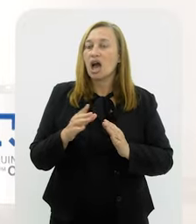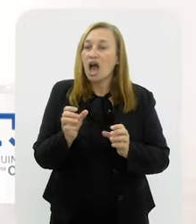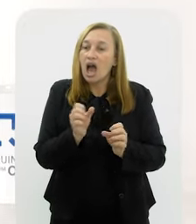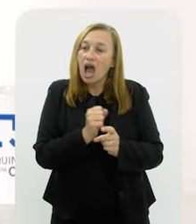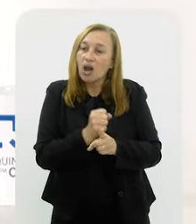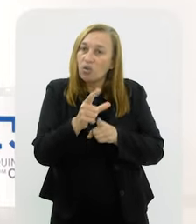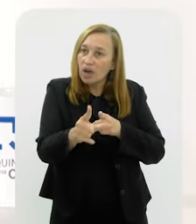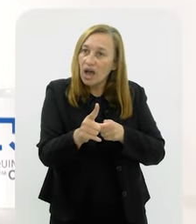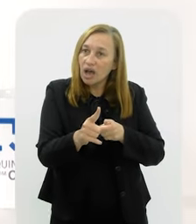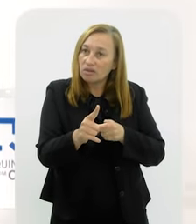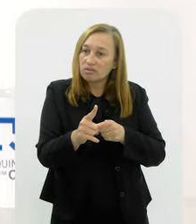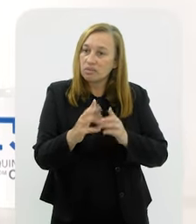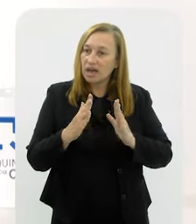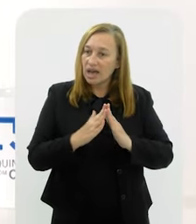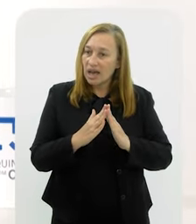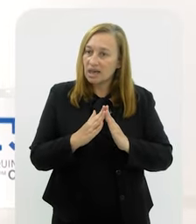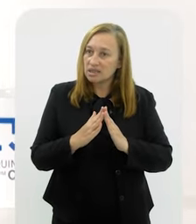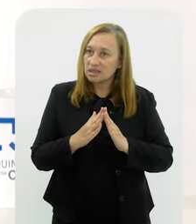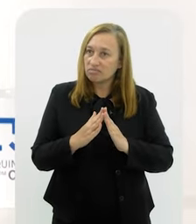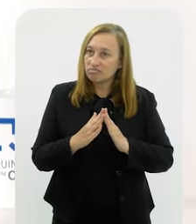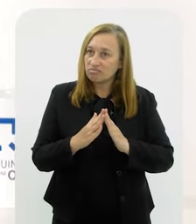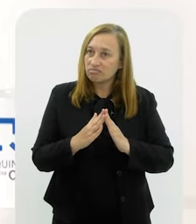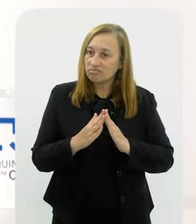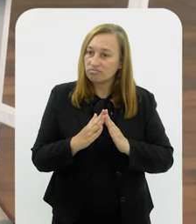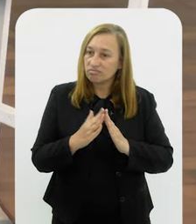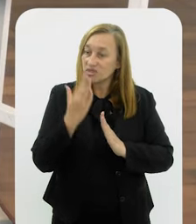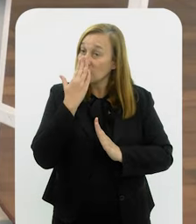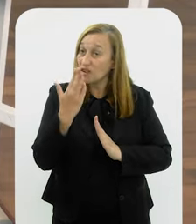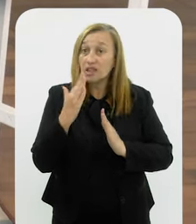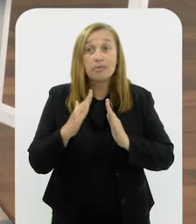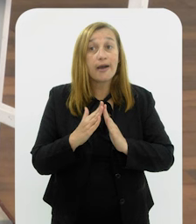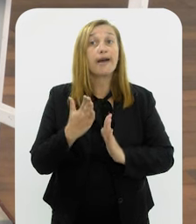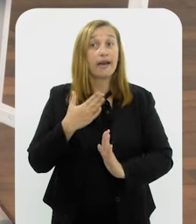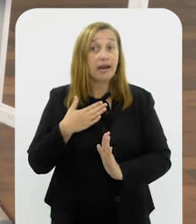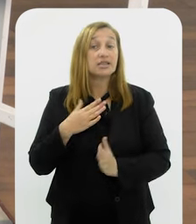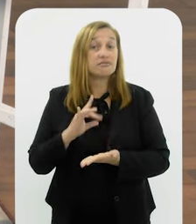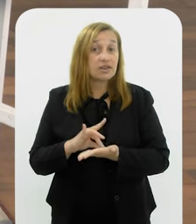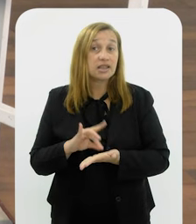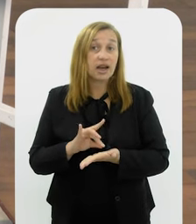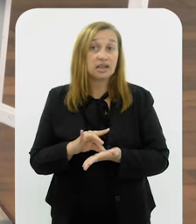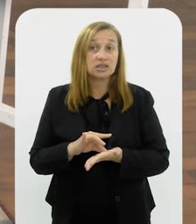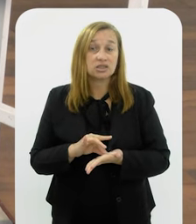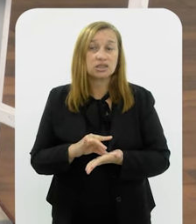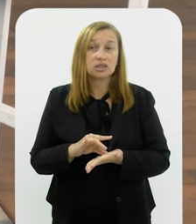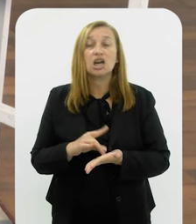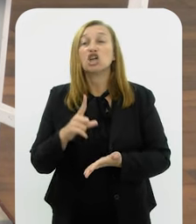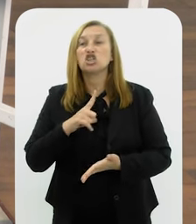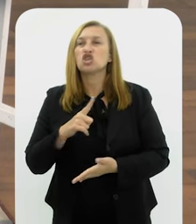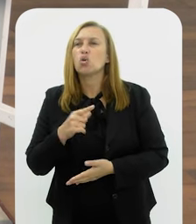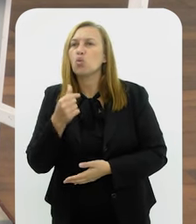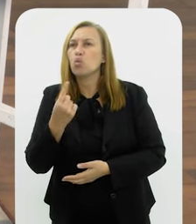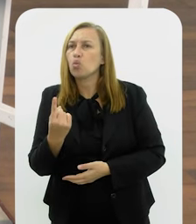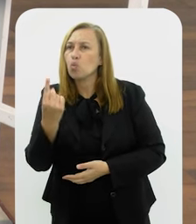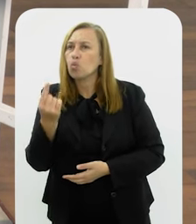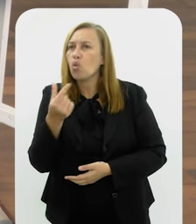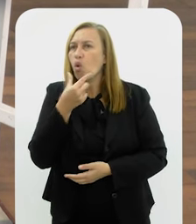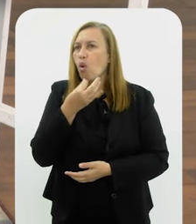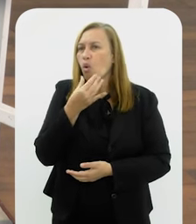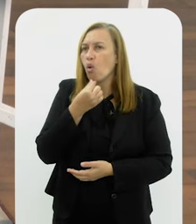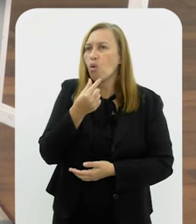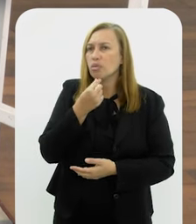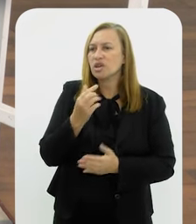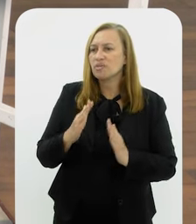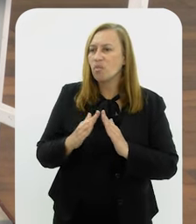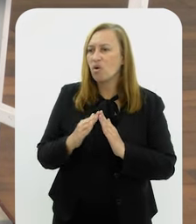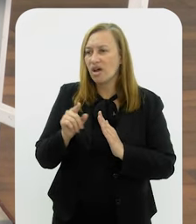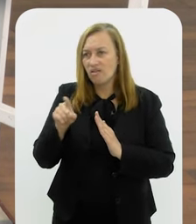eles alugaram uma casa em frente à minha casa, assim. E ali tudo começou. Tudo começou. Eles me viam, tinha um rapaz que